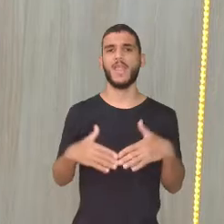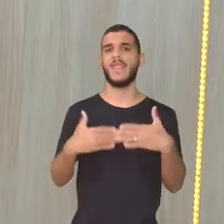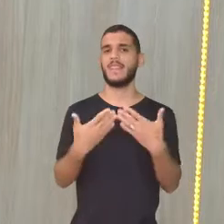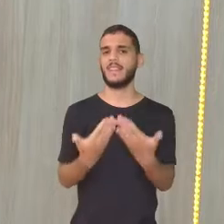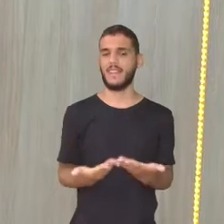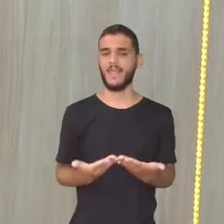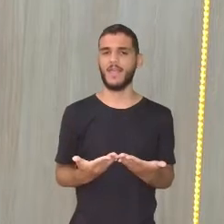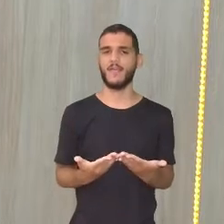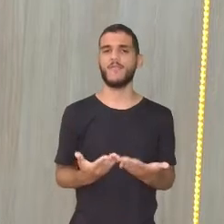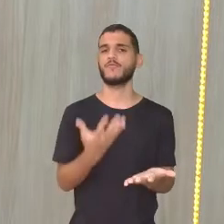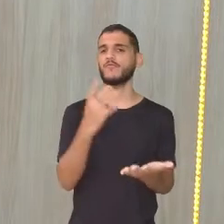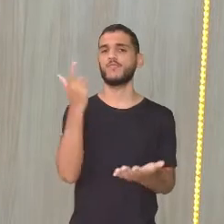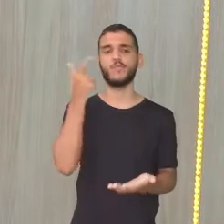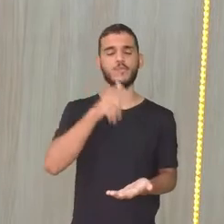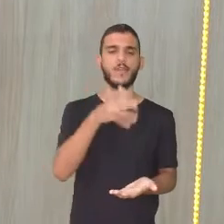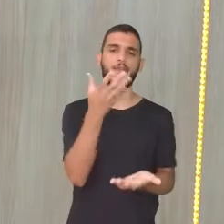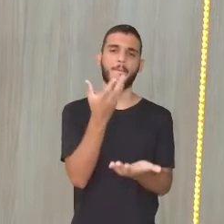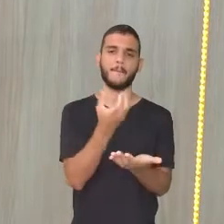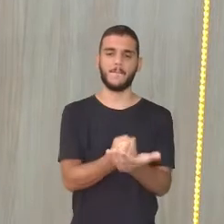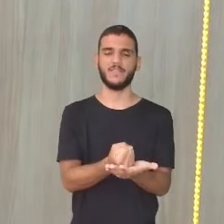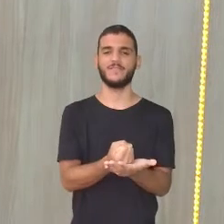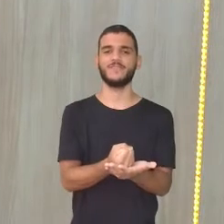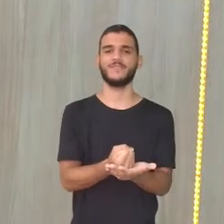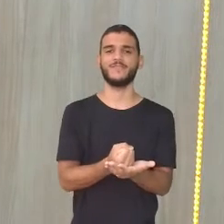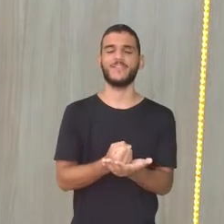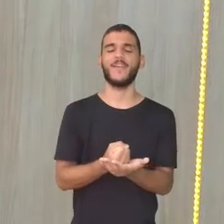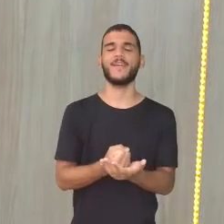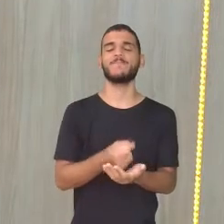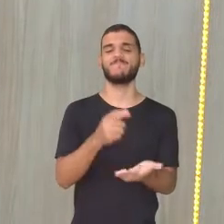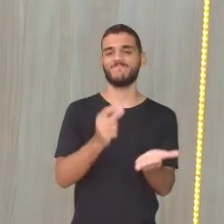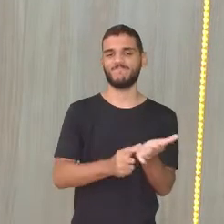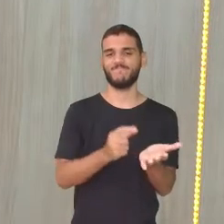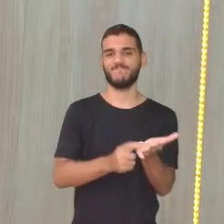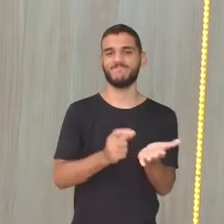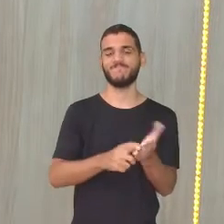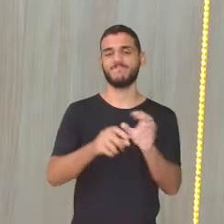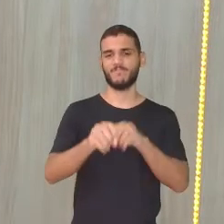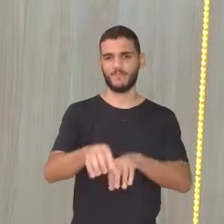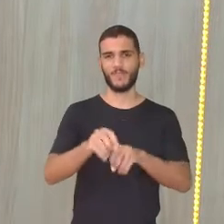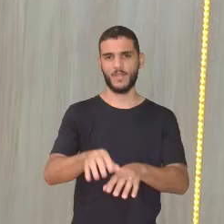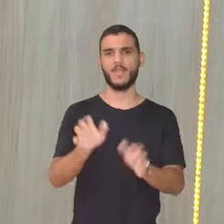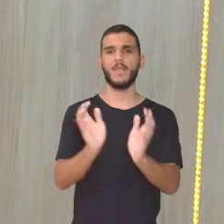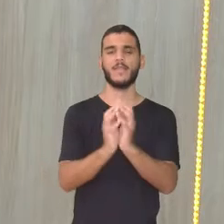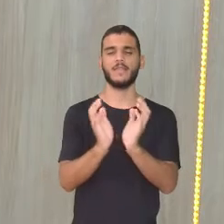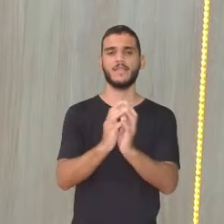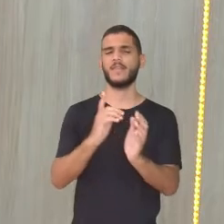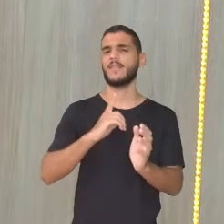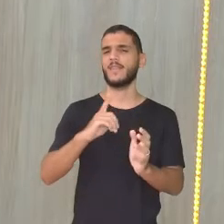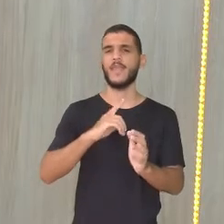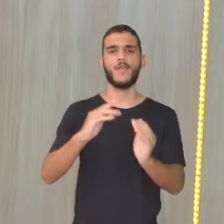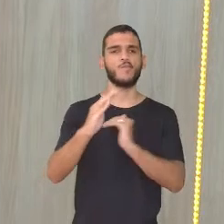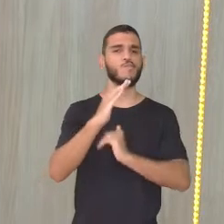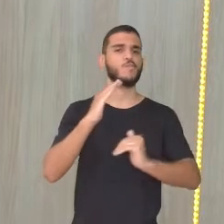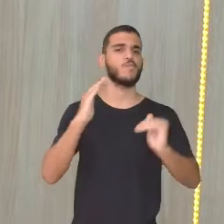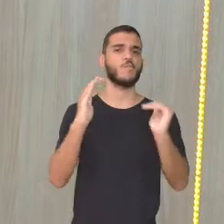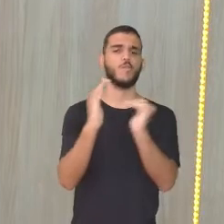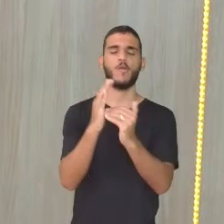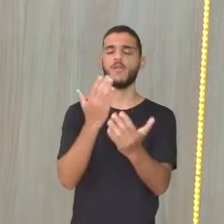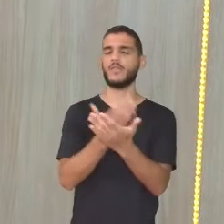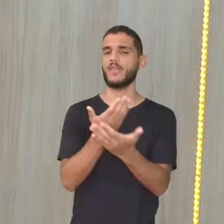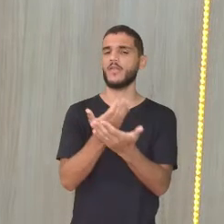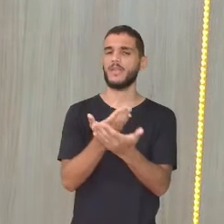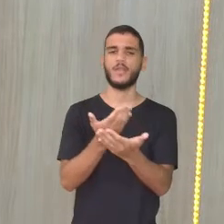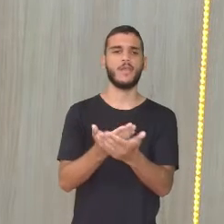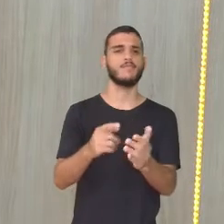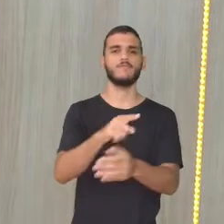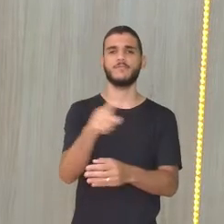levado ou levada para a área de download, né, do aplicativo Educa Recife, onde tem todas as aulas, né, as aulas anteriores, ou você